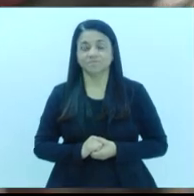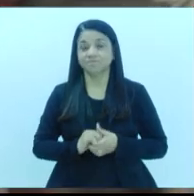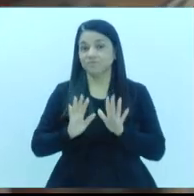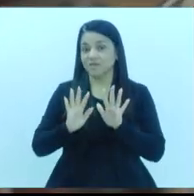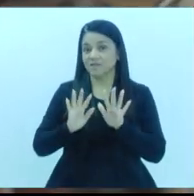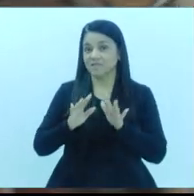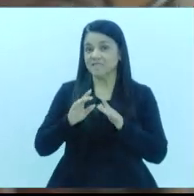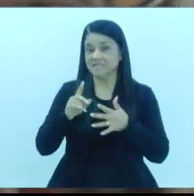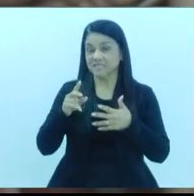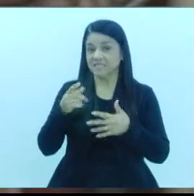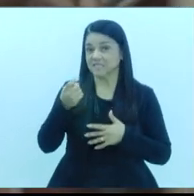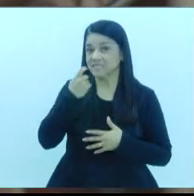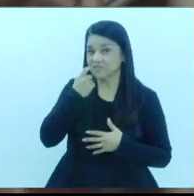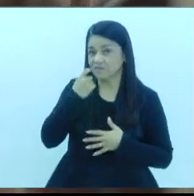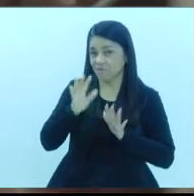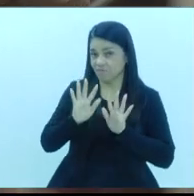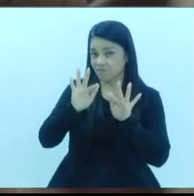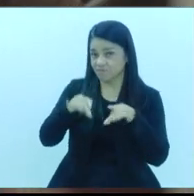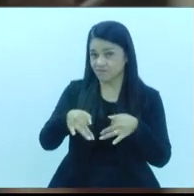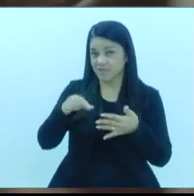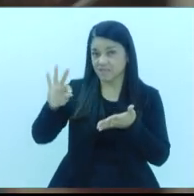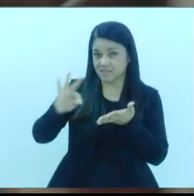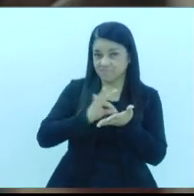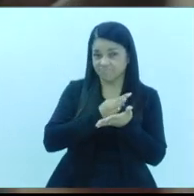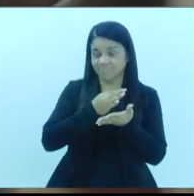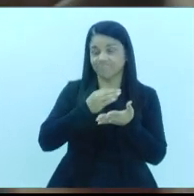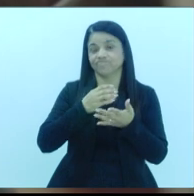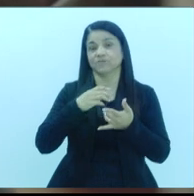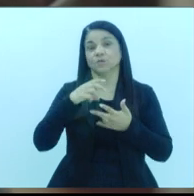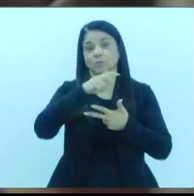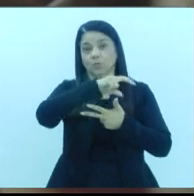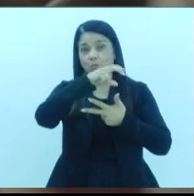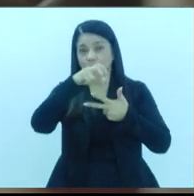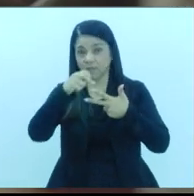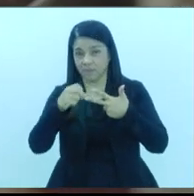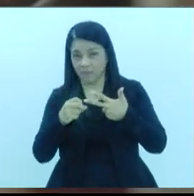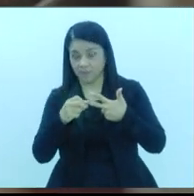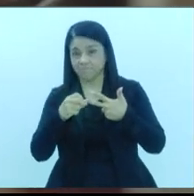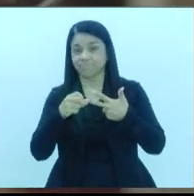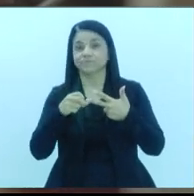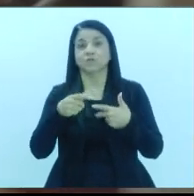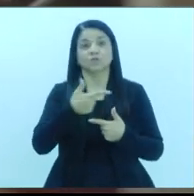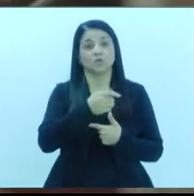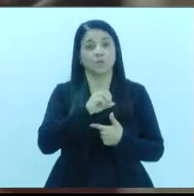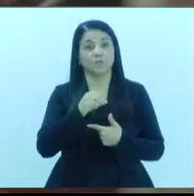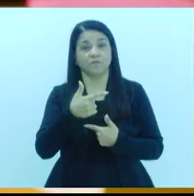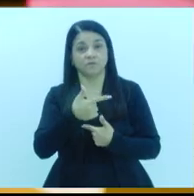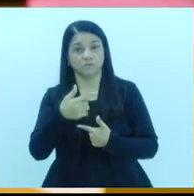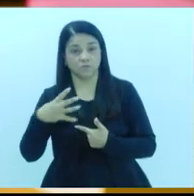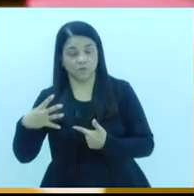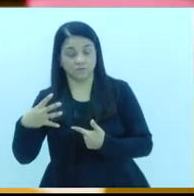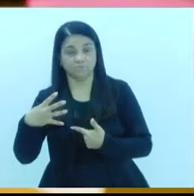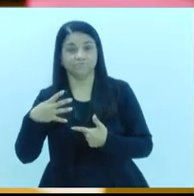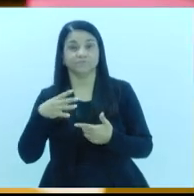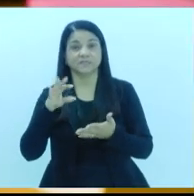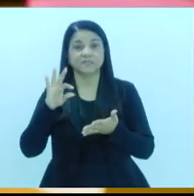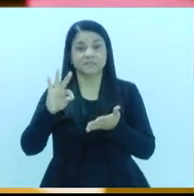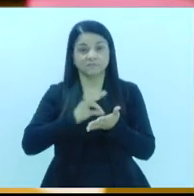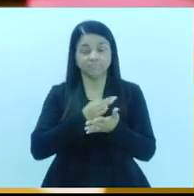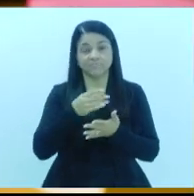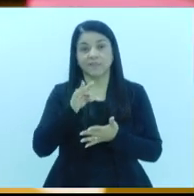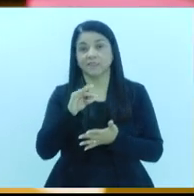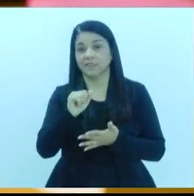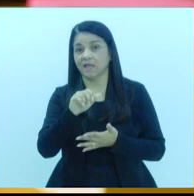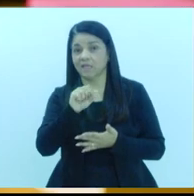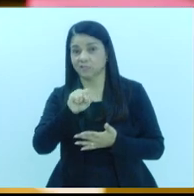Termina na próxima sexta o prazo para inscrições do Exame Nacional do Ensino Médio, o Enem 2024. A taxa de inscrição, no valor